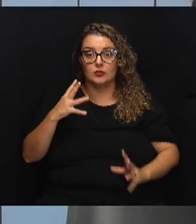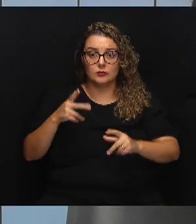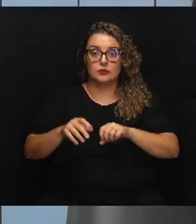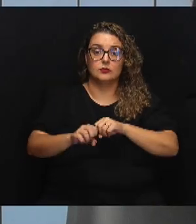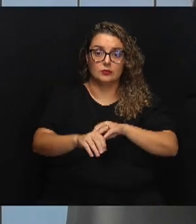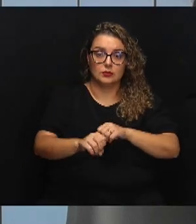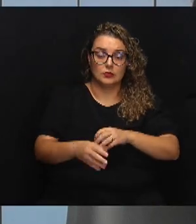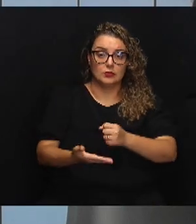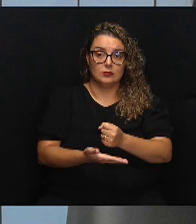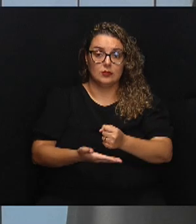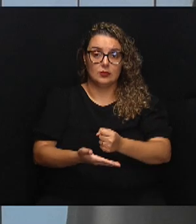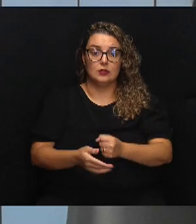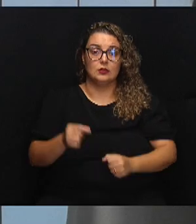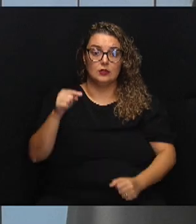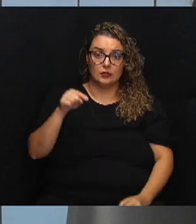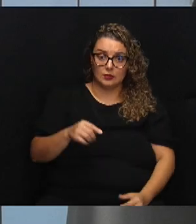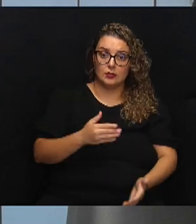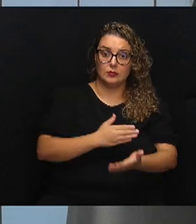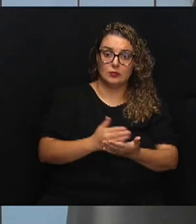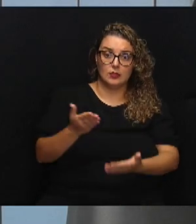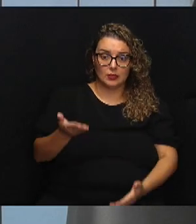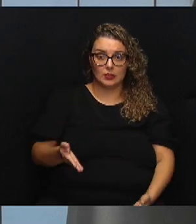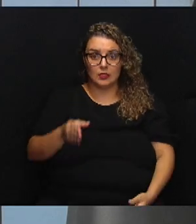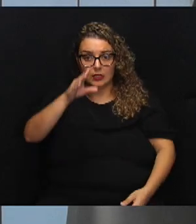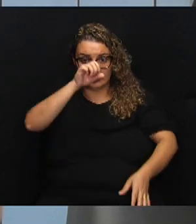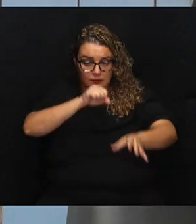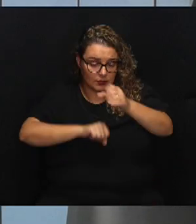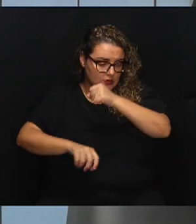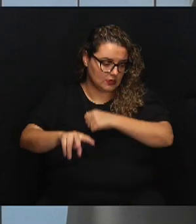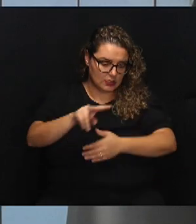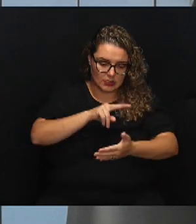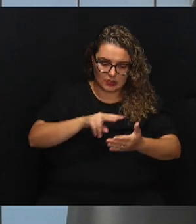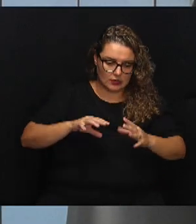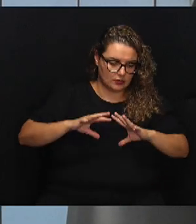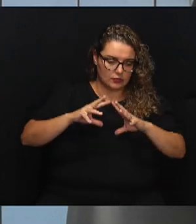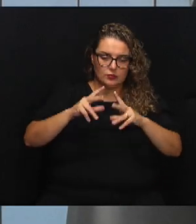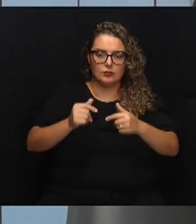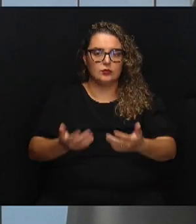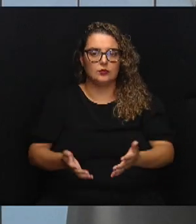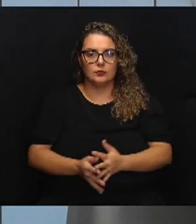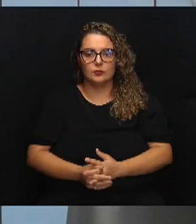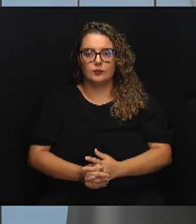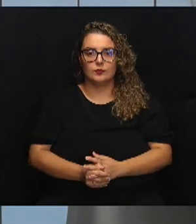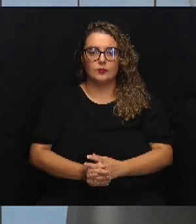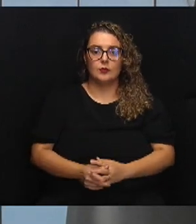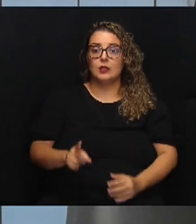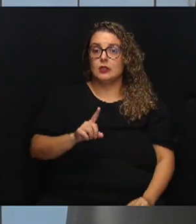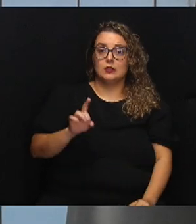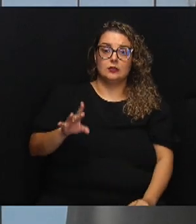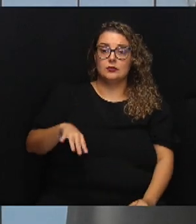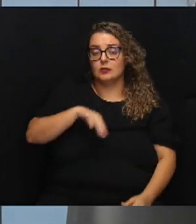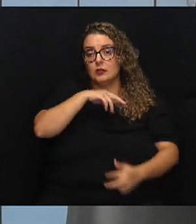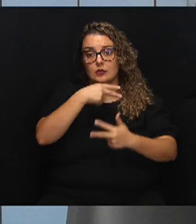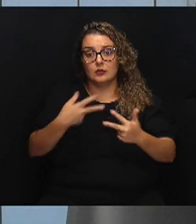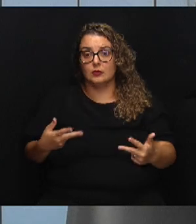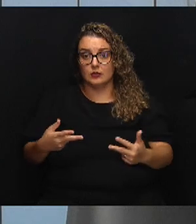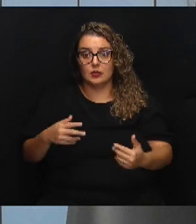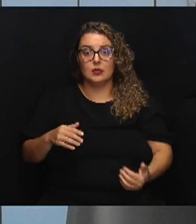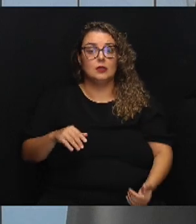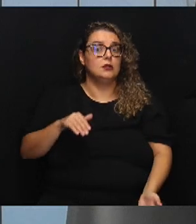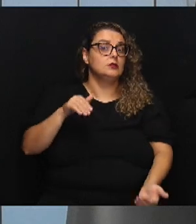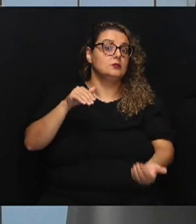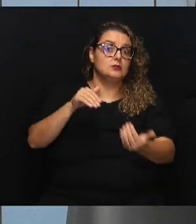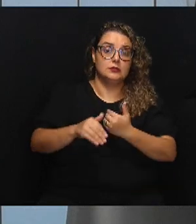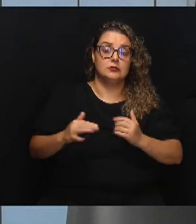educação, né? Em vez de ir lá a gente aprender a ler, tudo. E não só também a causa animal, mas trânsito também devia ser ensinado